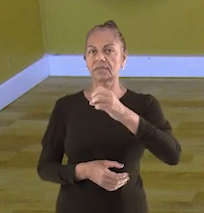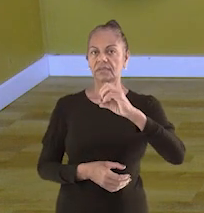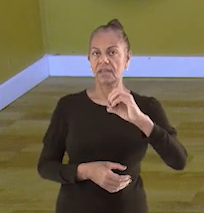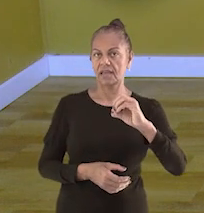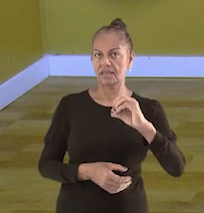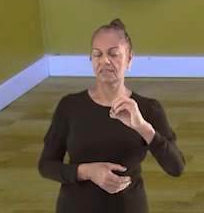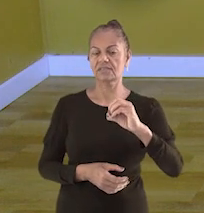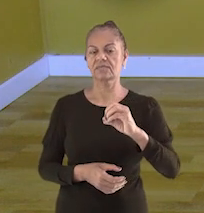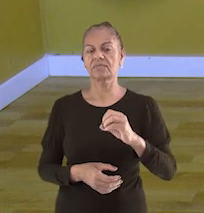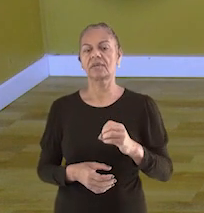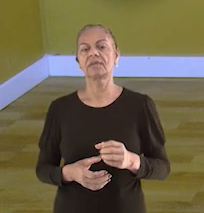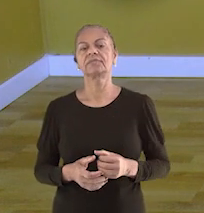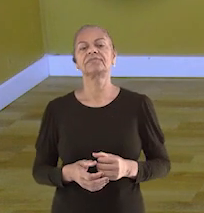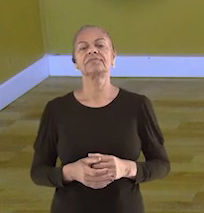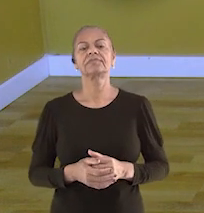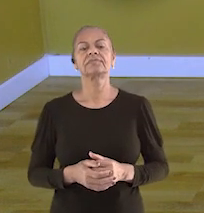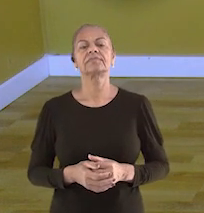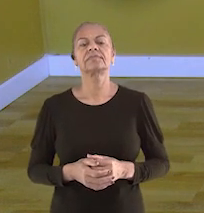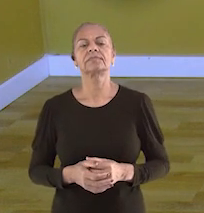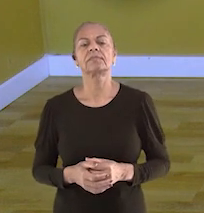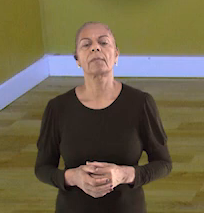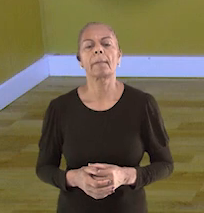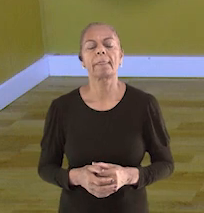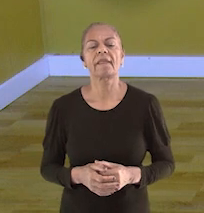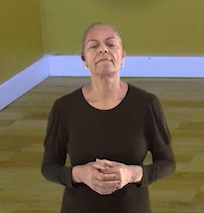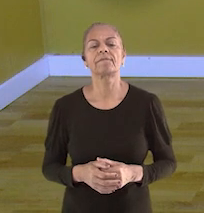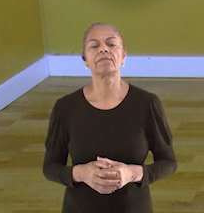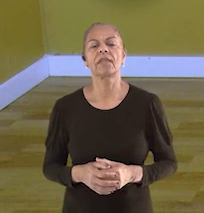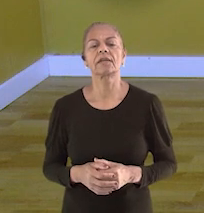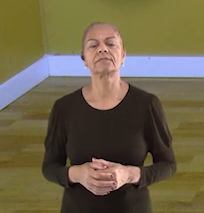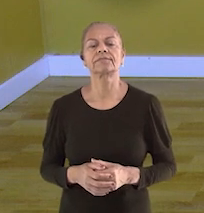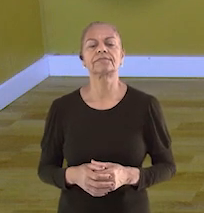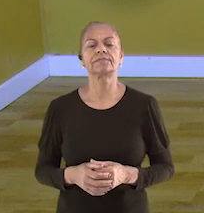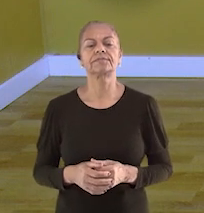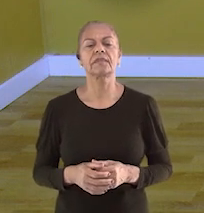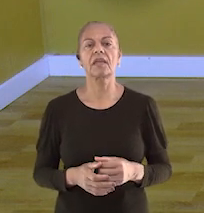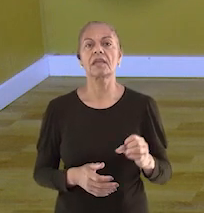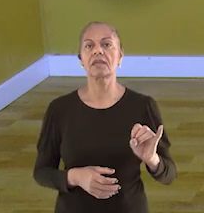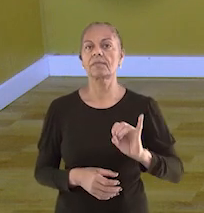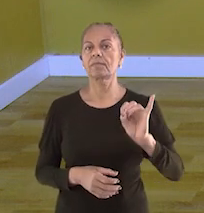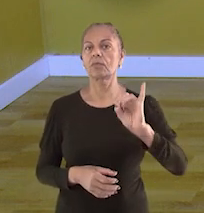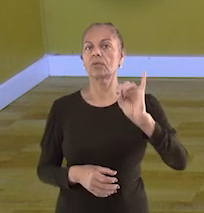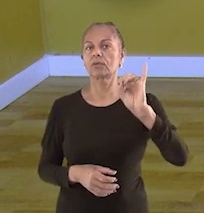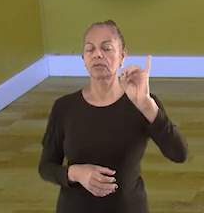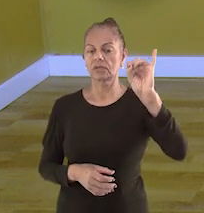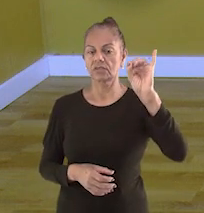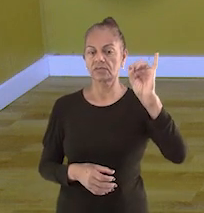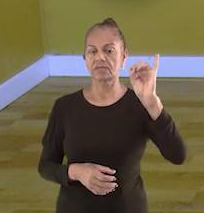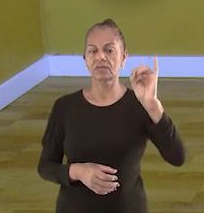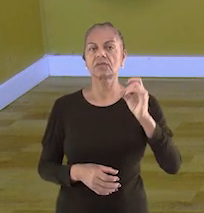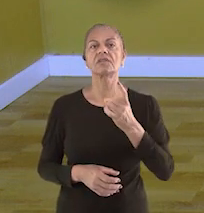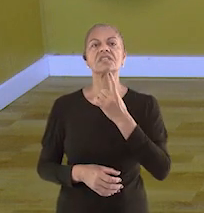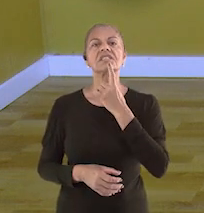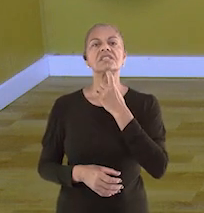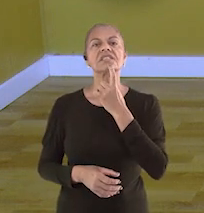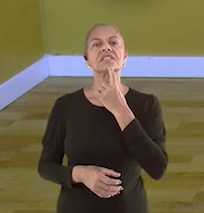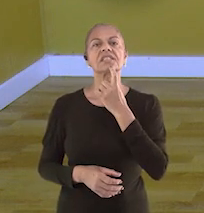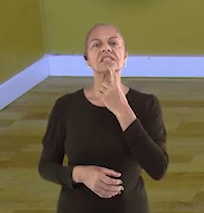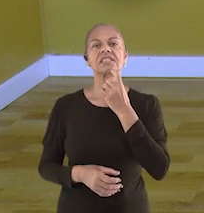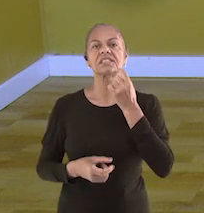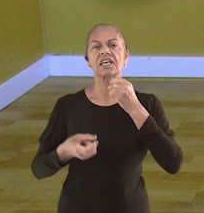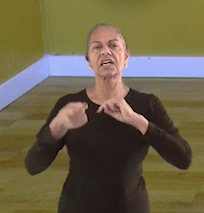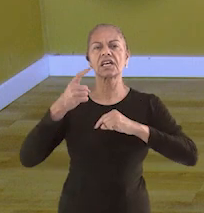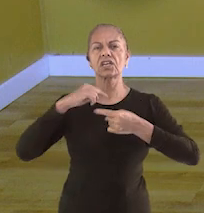plantar. Beleza? Importantíssimo para o nosso retorno venoso, ou seja, o retorno do